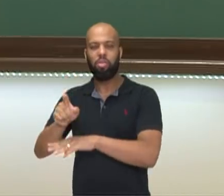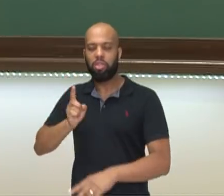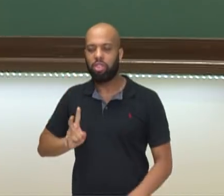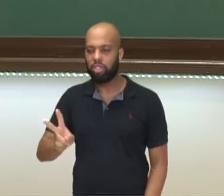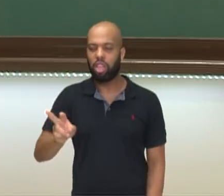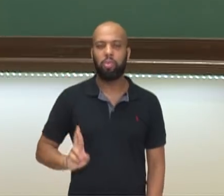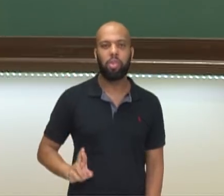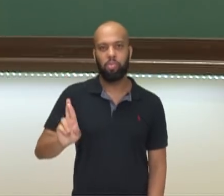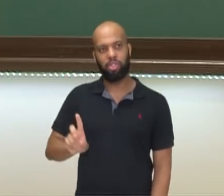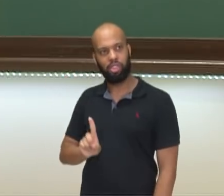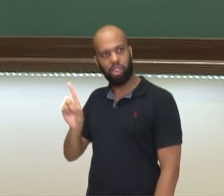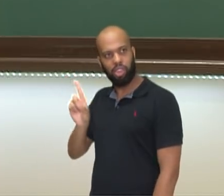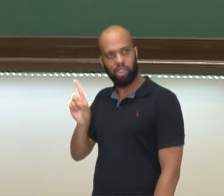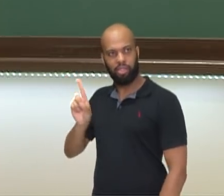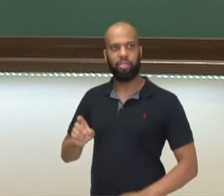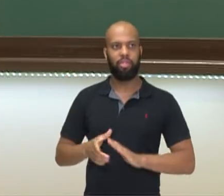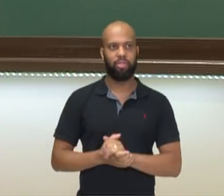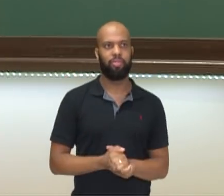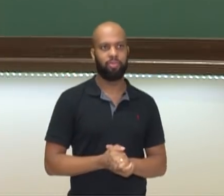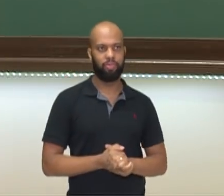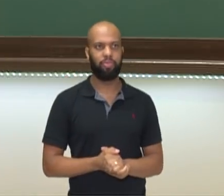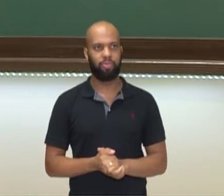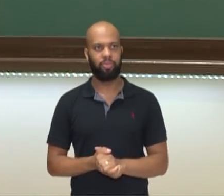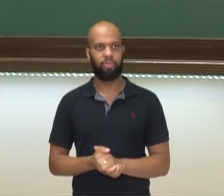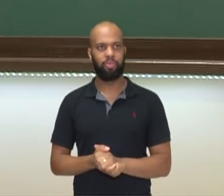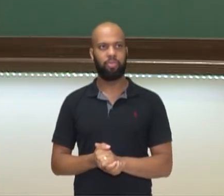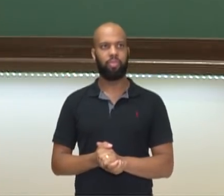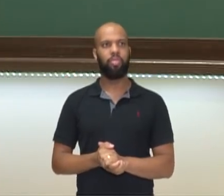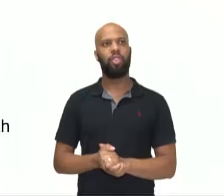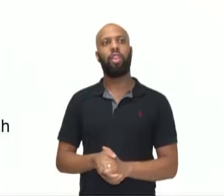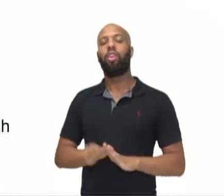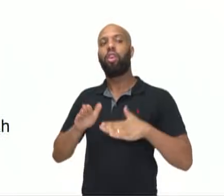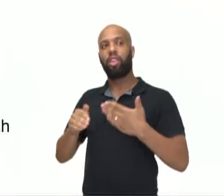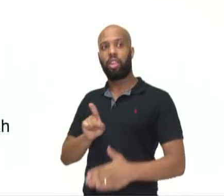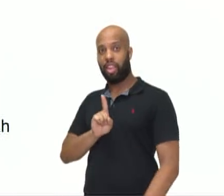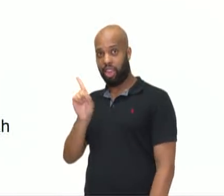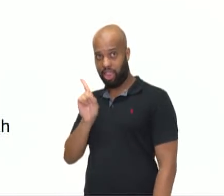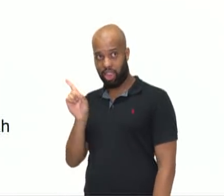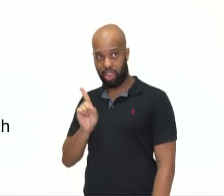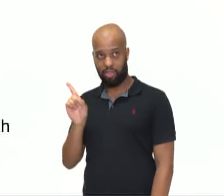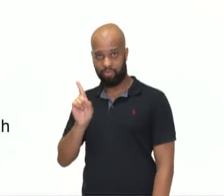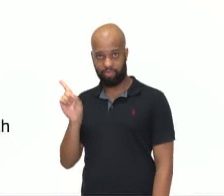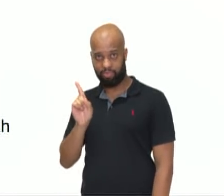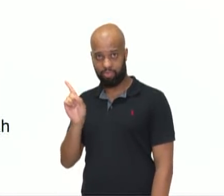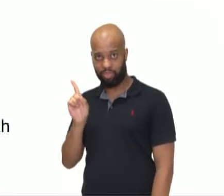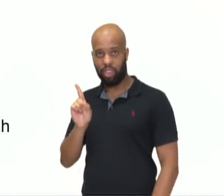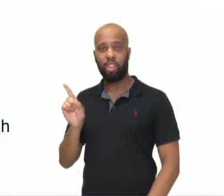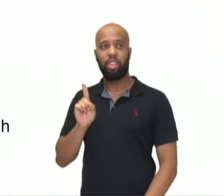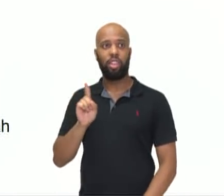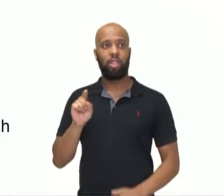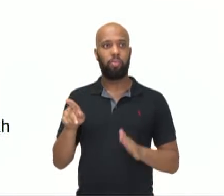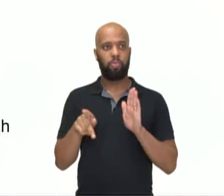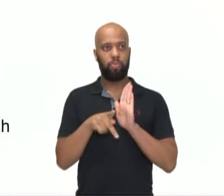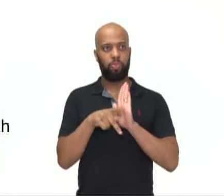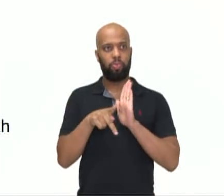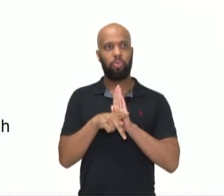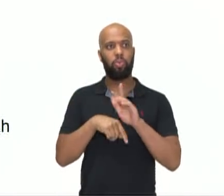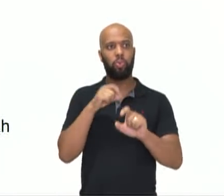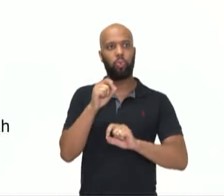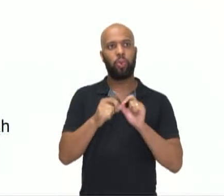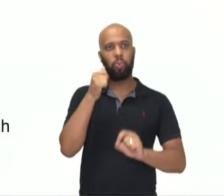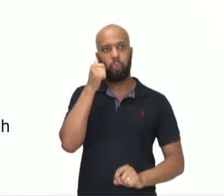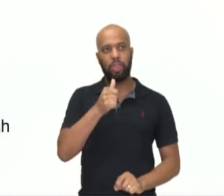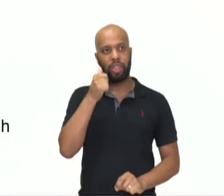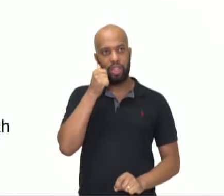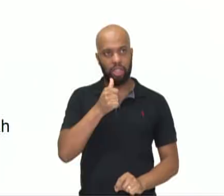representa esse ritual chamado de Bar Mitzvah. O Bar Mitzvah ou Bat Mitzvah para as meninas, né? Então, Bar